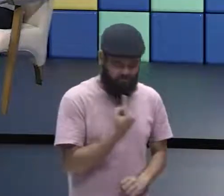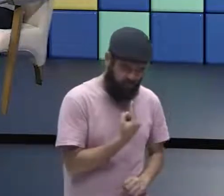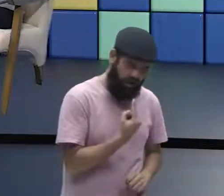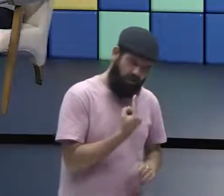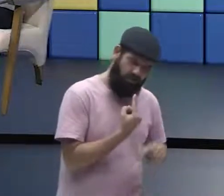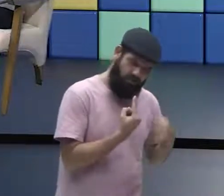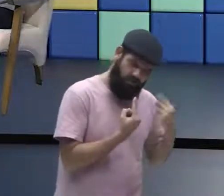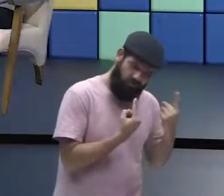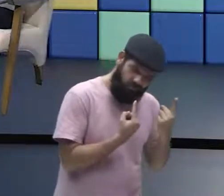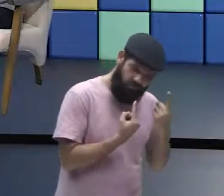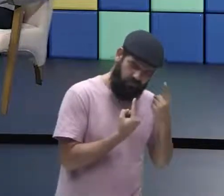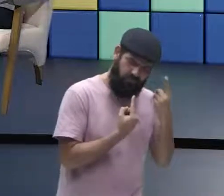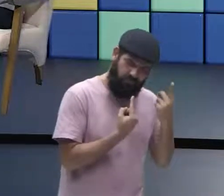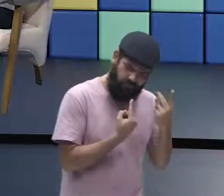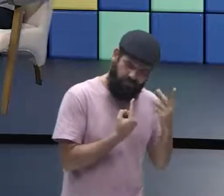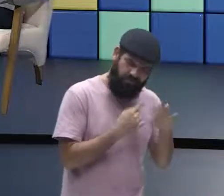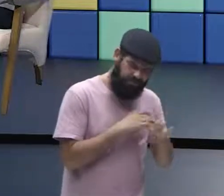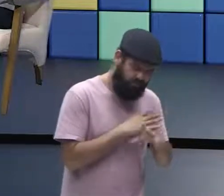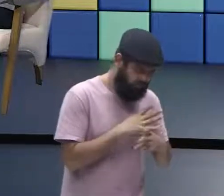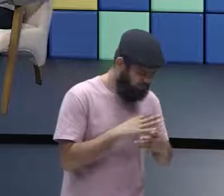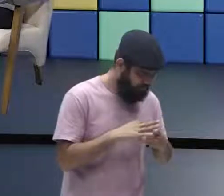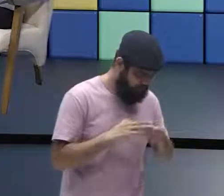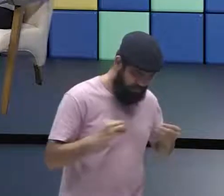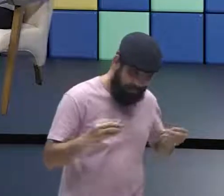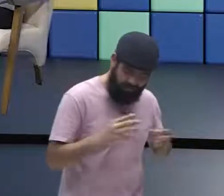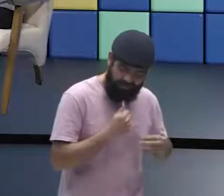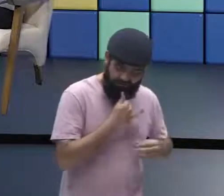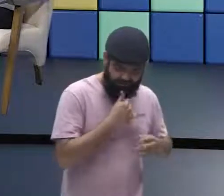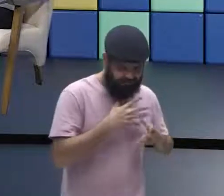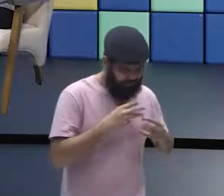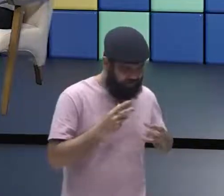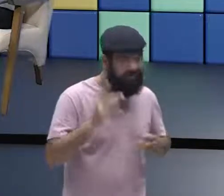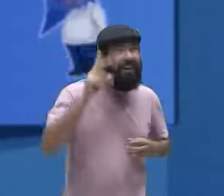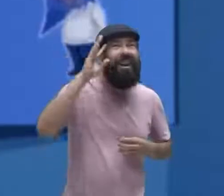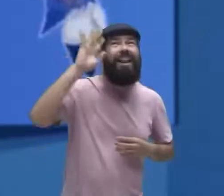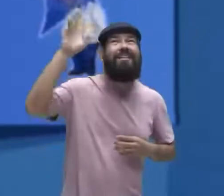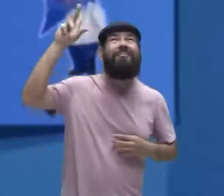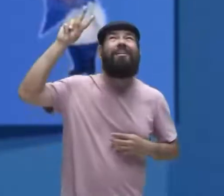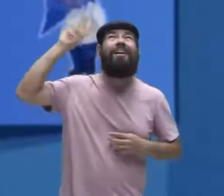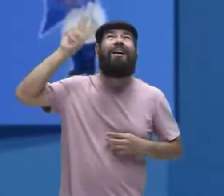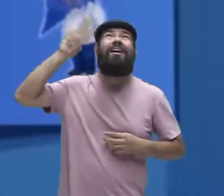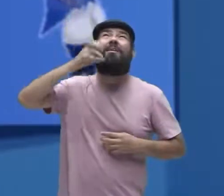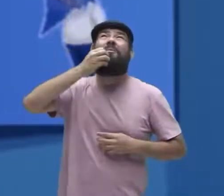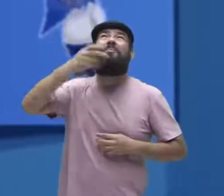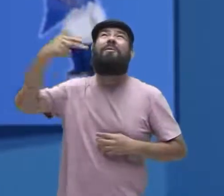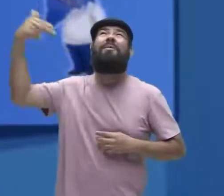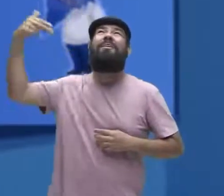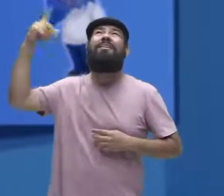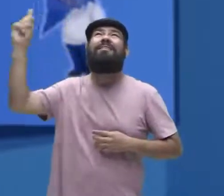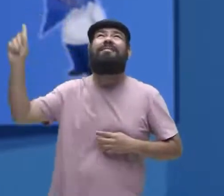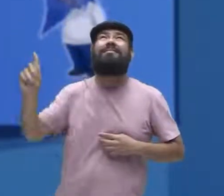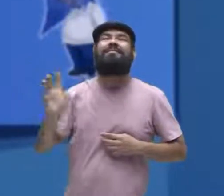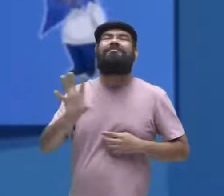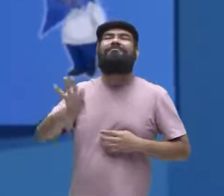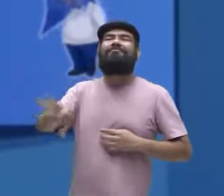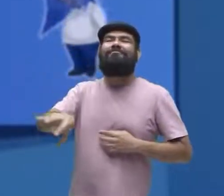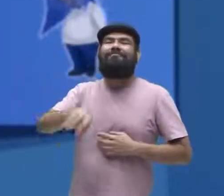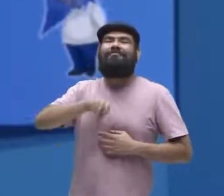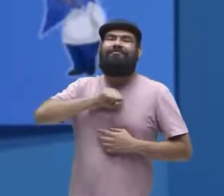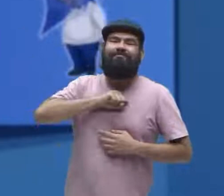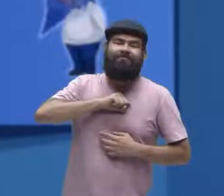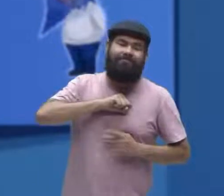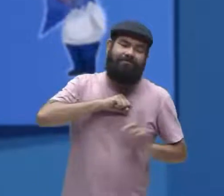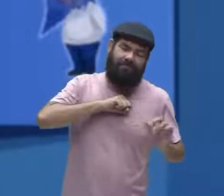posso... Passou aquele momento de tristeza, eu posso recordar de uma lembrança boa, positiva, né, que eu esteja vivendo,